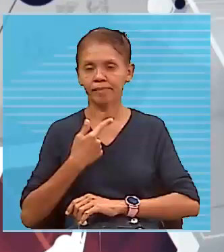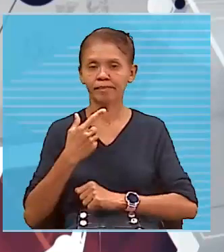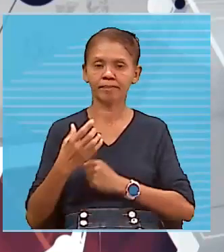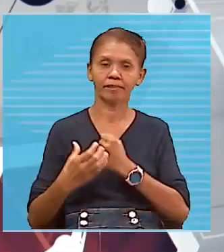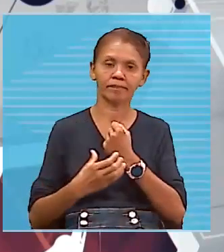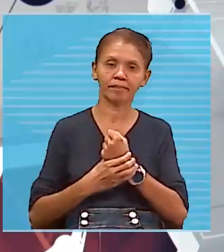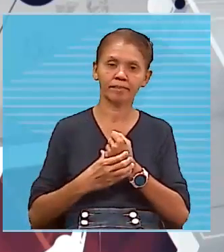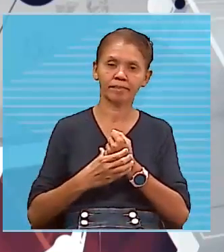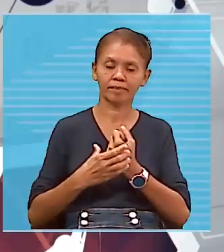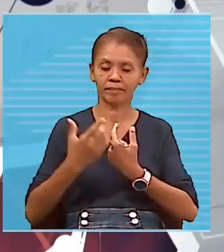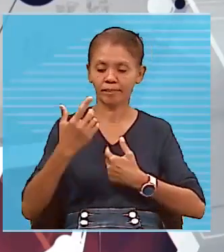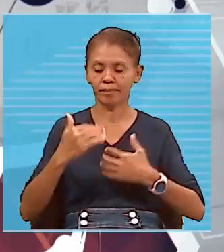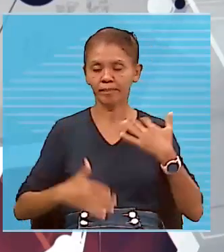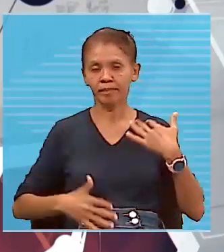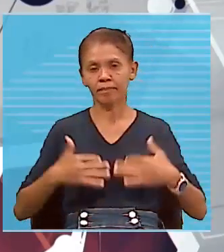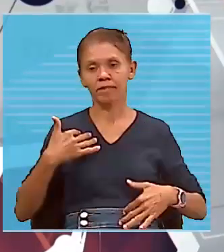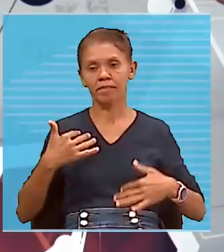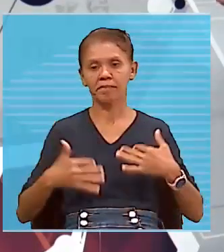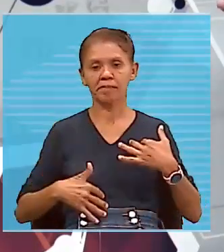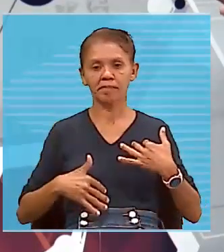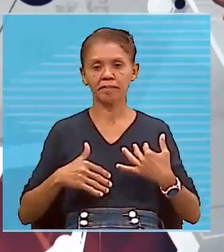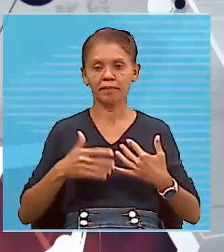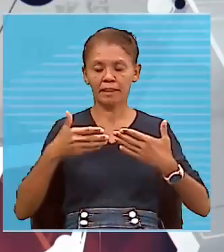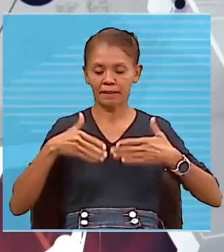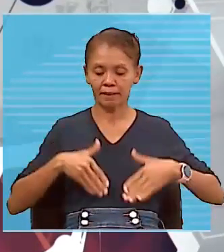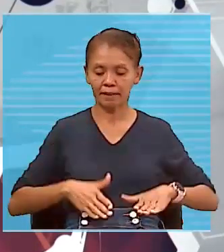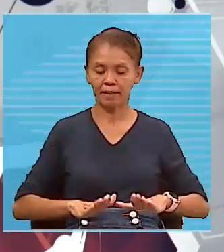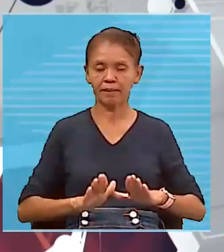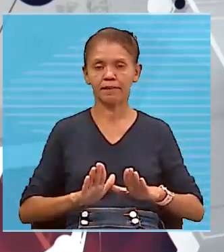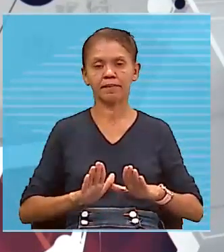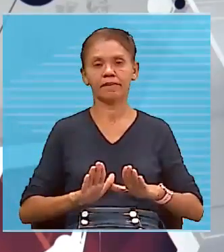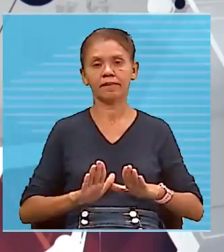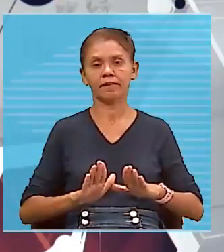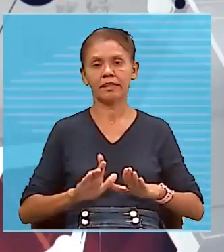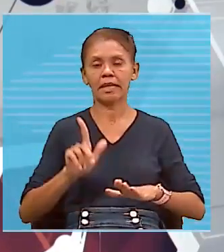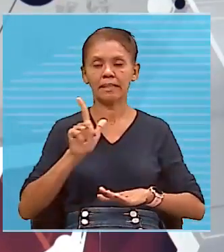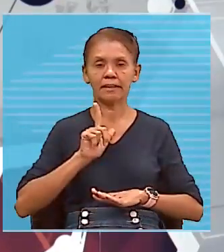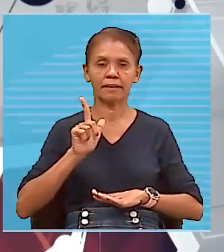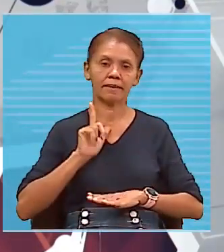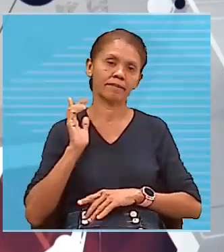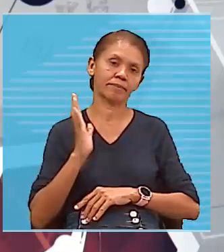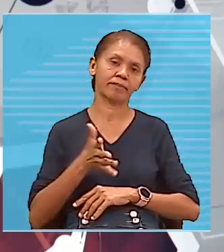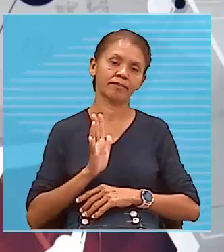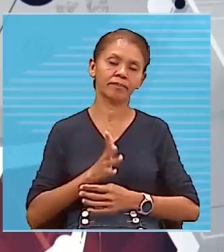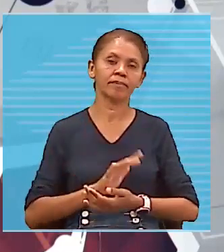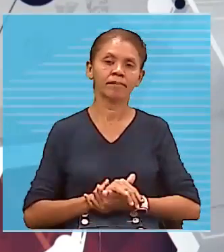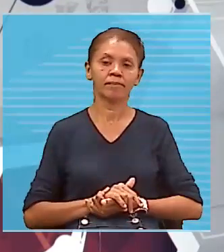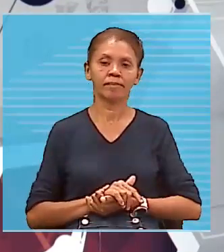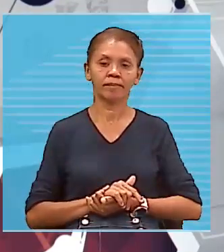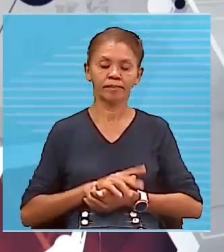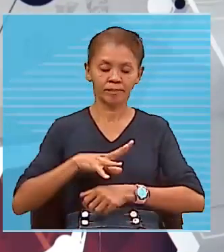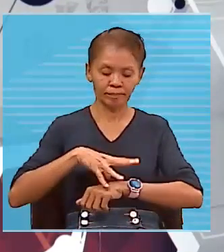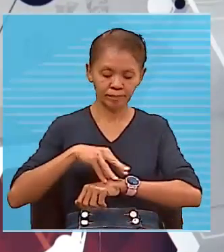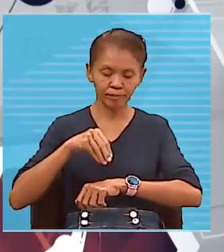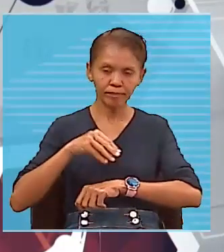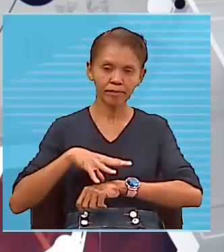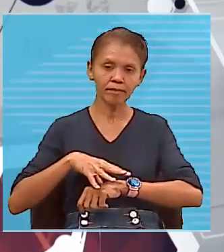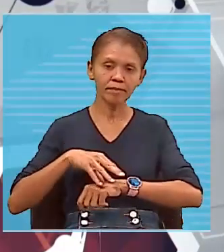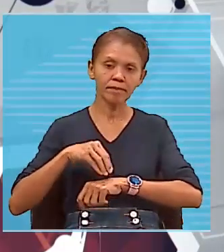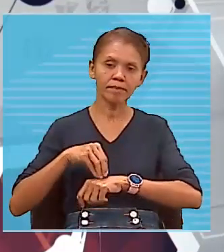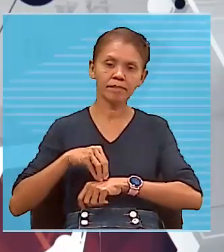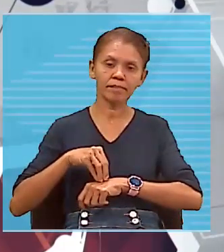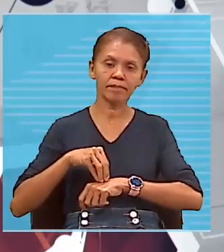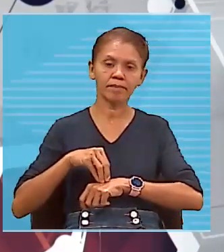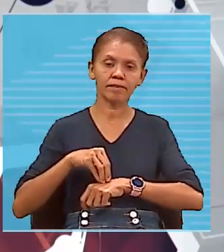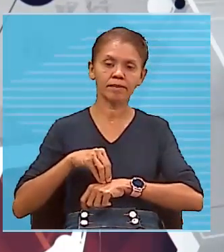imunidade inata, da que já nasce com a gente, né? Então, esses pelinhos, eles vão auxiliar a reter essa